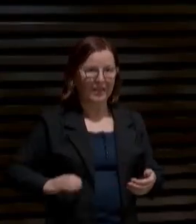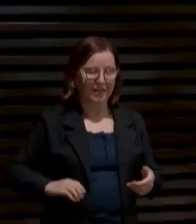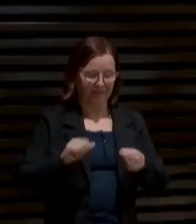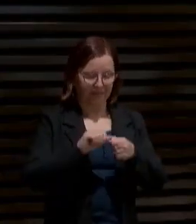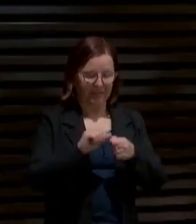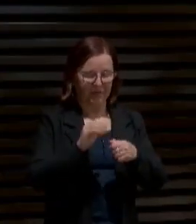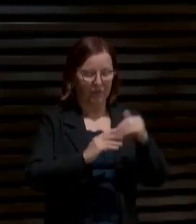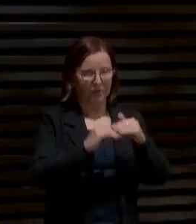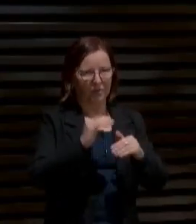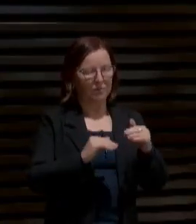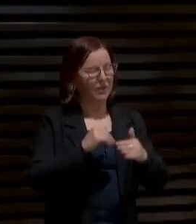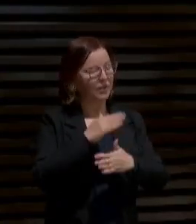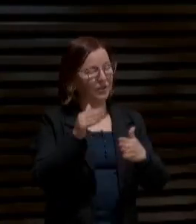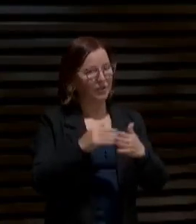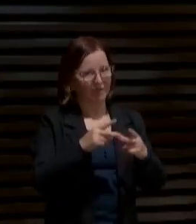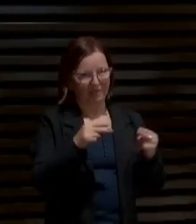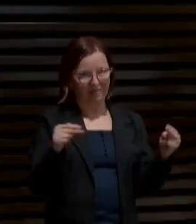todos esses assuntos aí